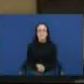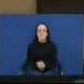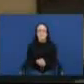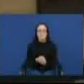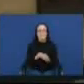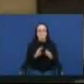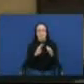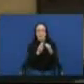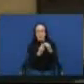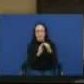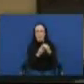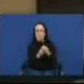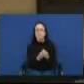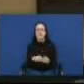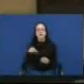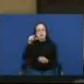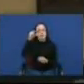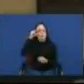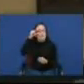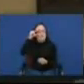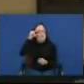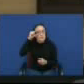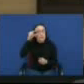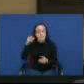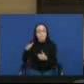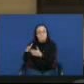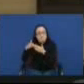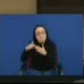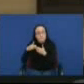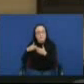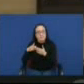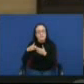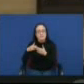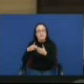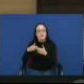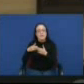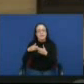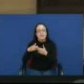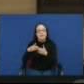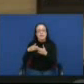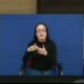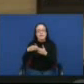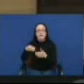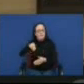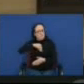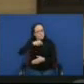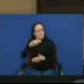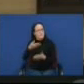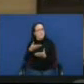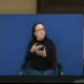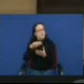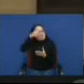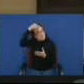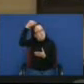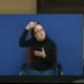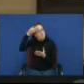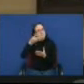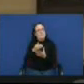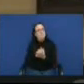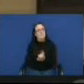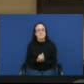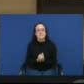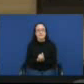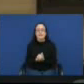E o vereador Faridizani está reivindicando a sua condição de afiliada, viu? Pois bem, senhora